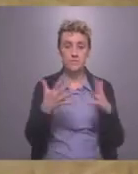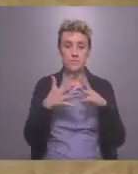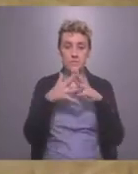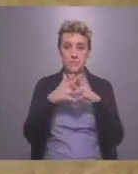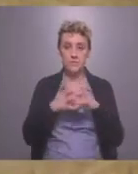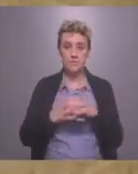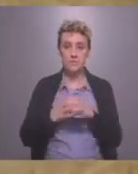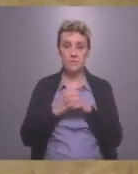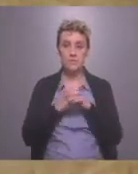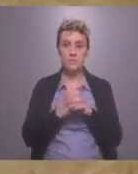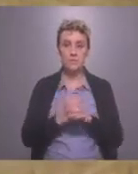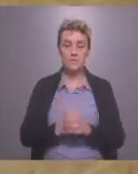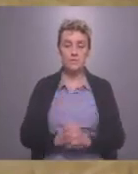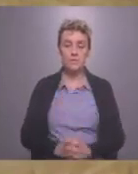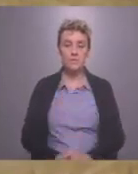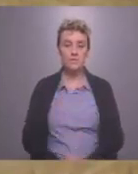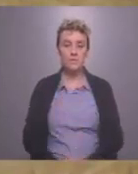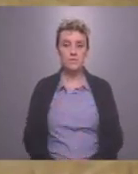Oremos.